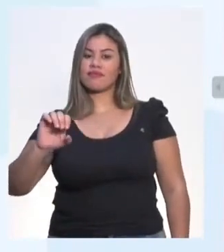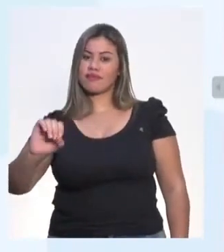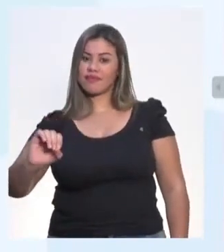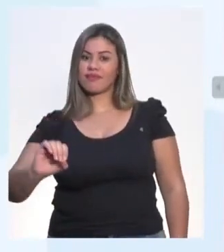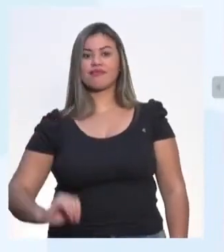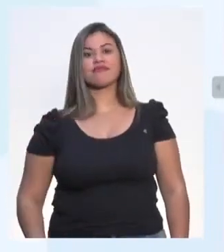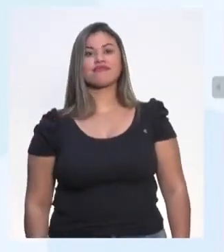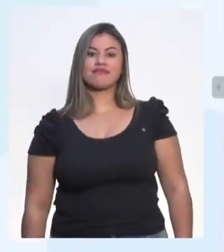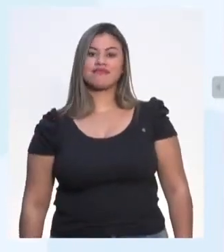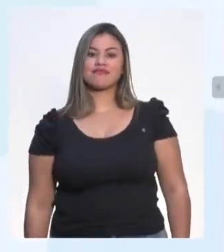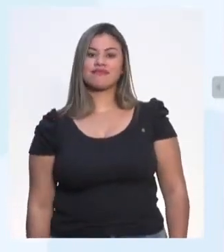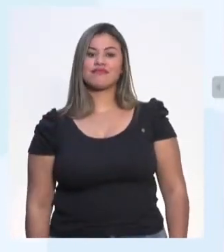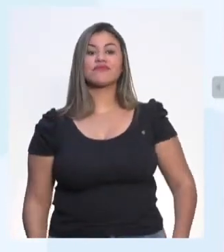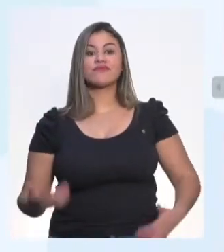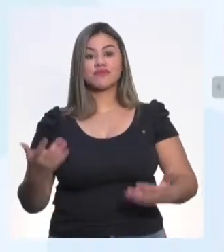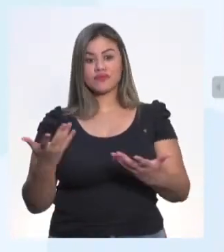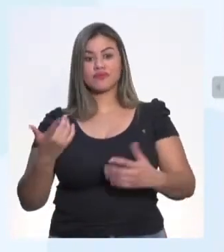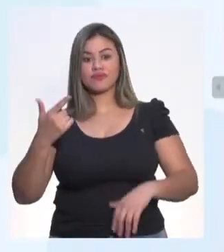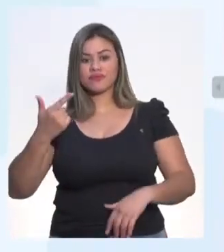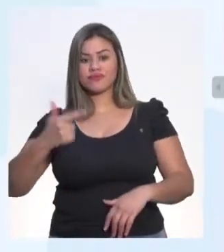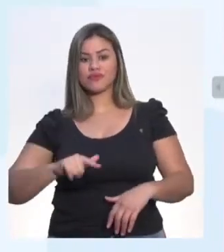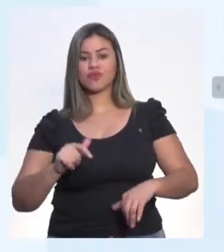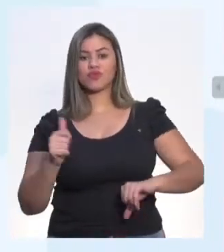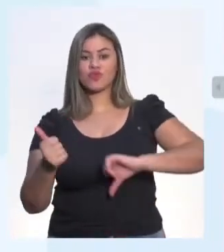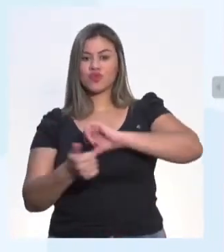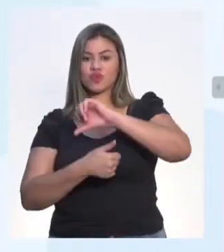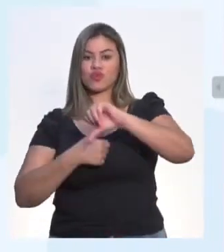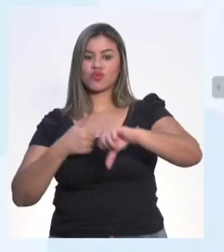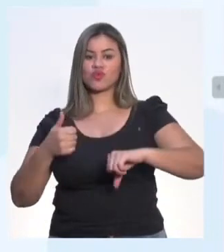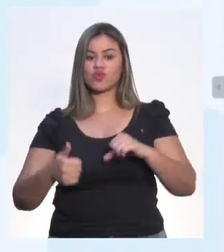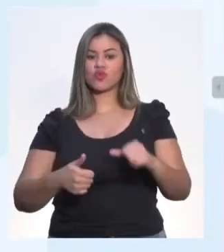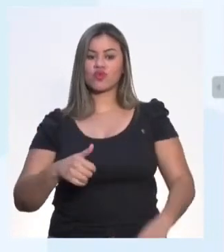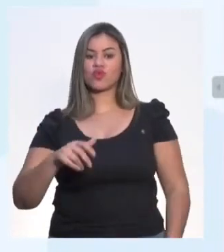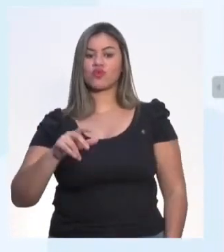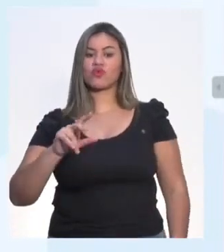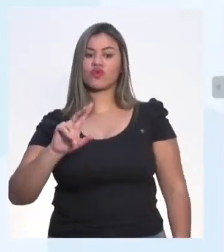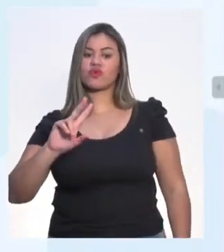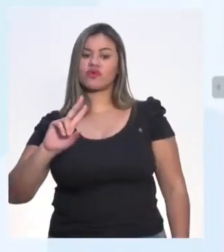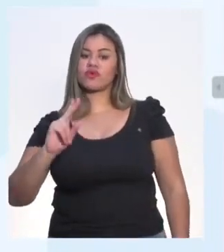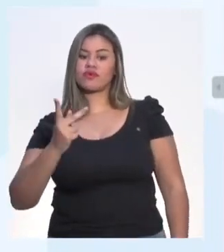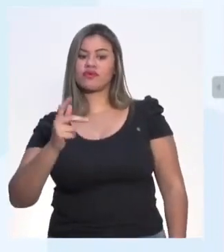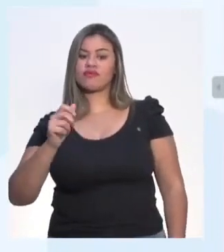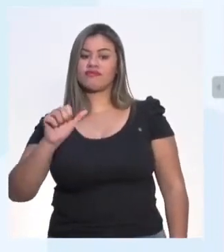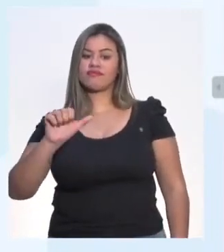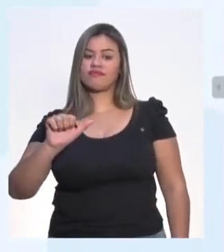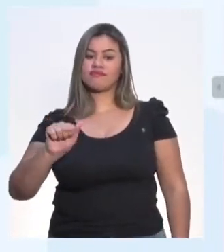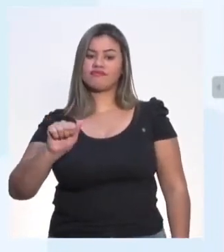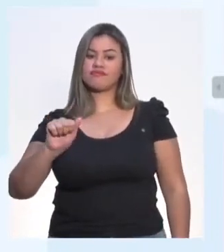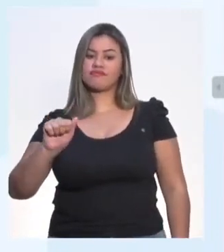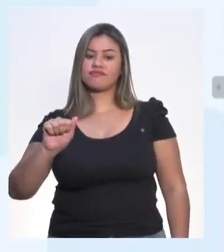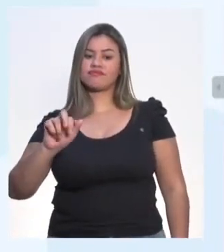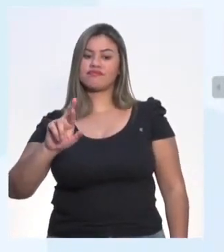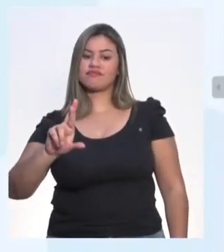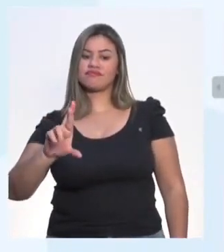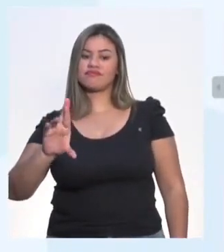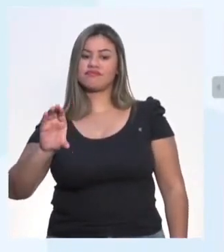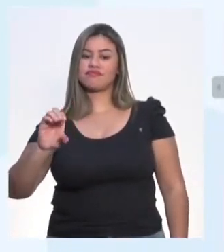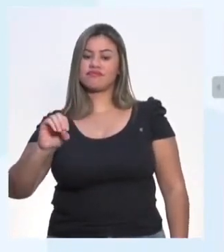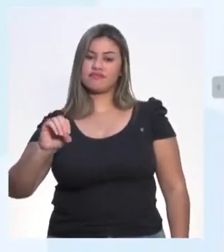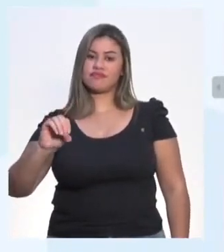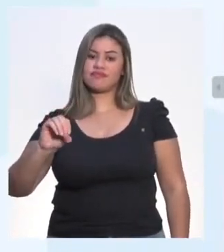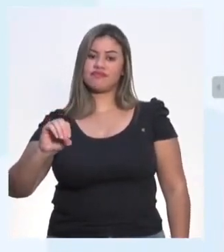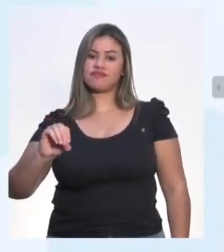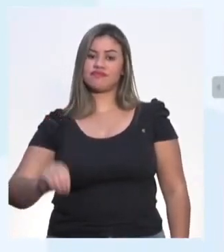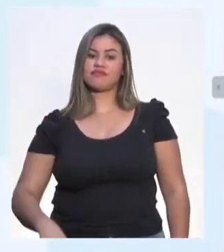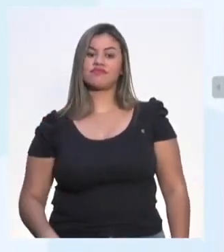E agora, na segunda posição, vou colocar o A. E trocar